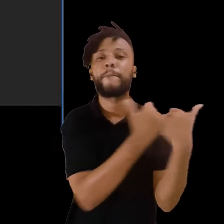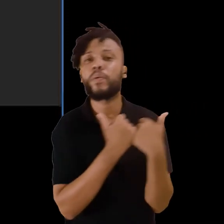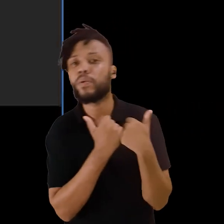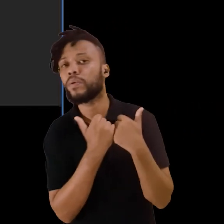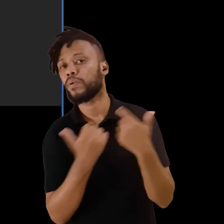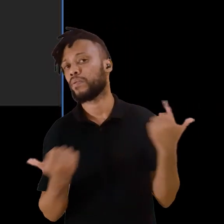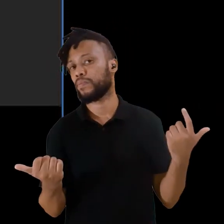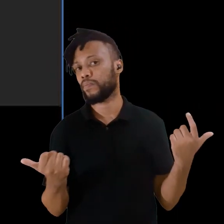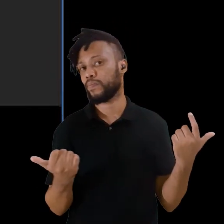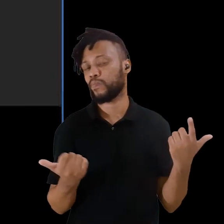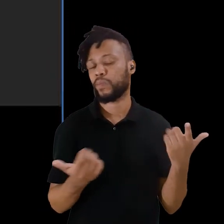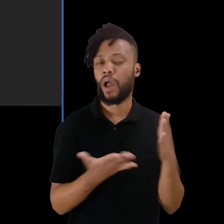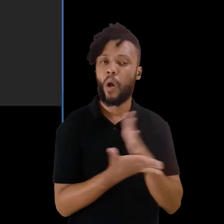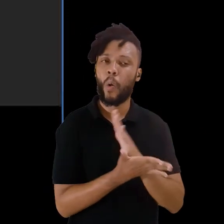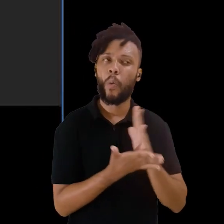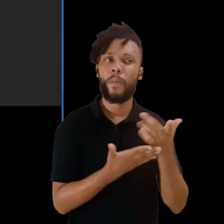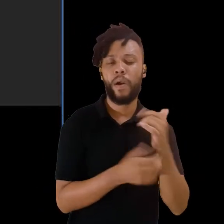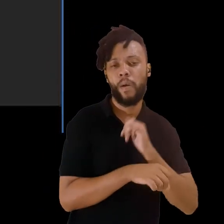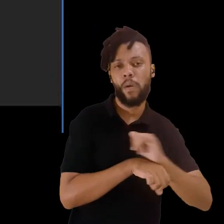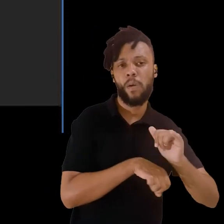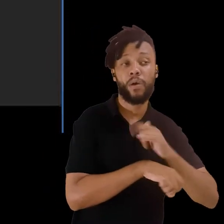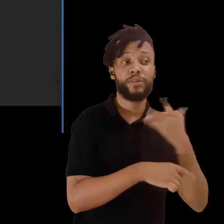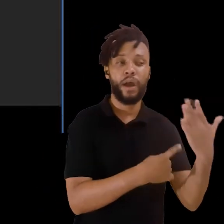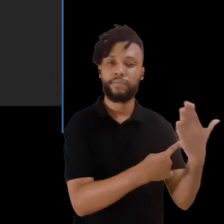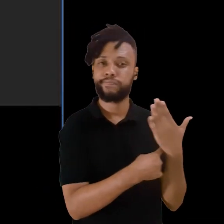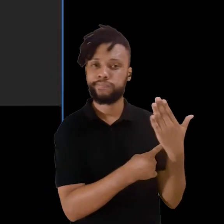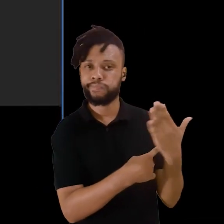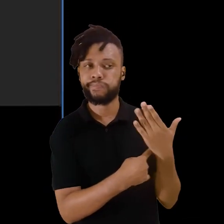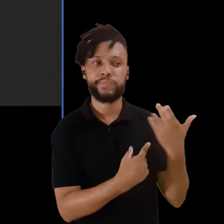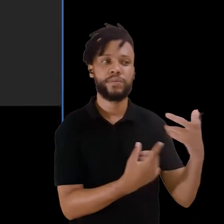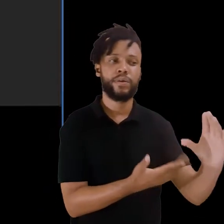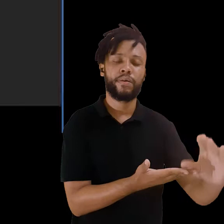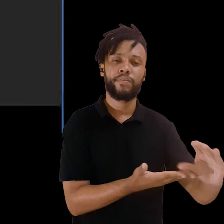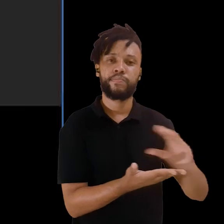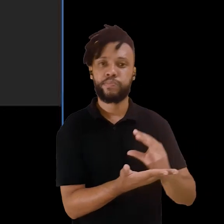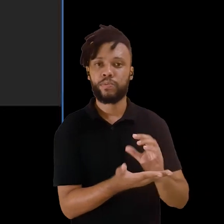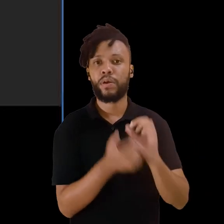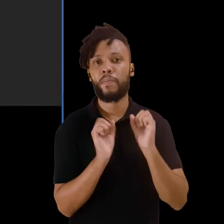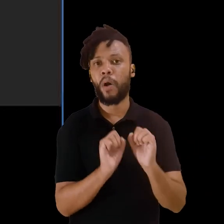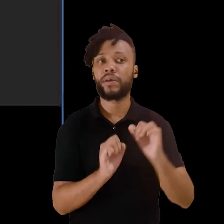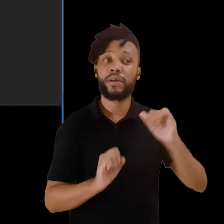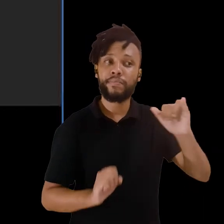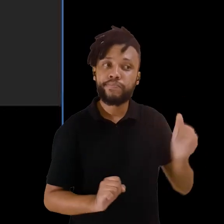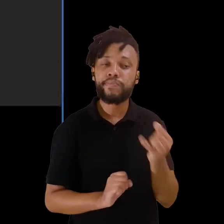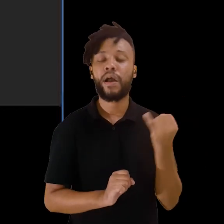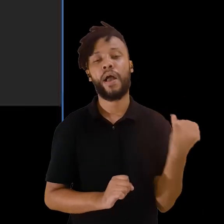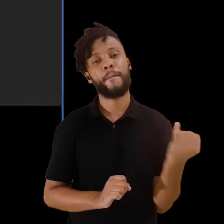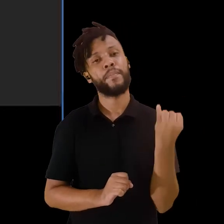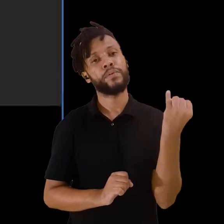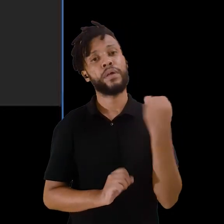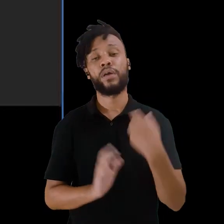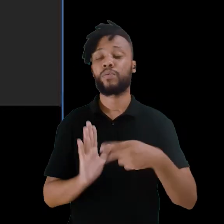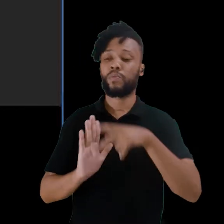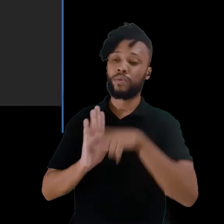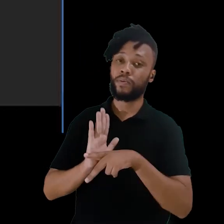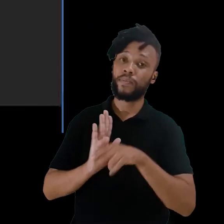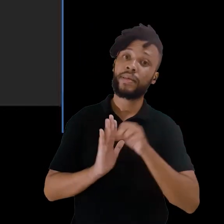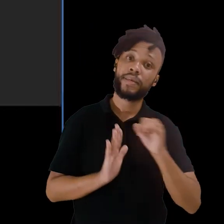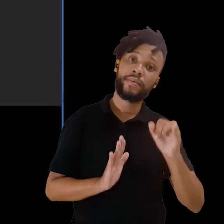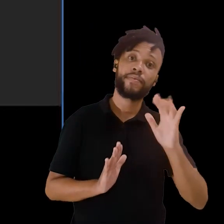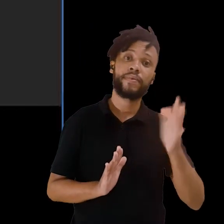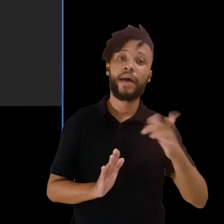outra forma de contribuição que possa ser útil para o seu projeto, caso você já